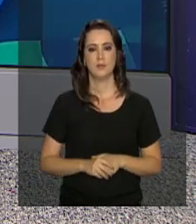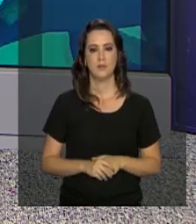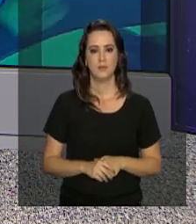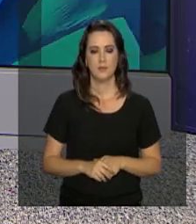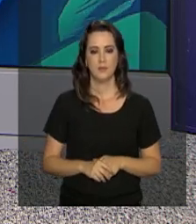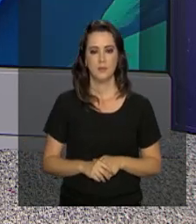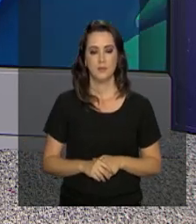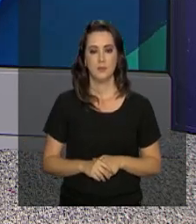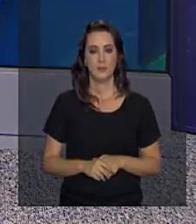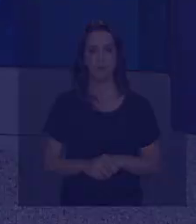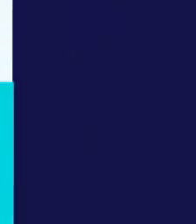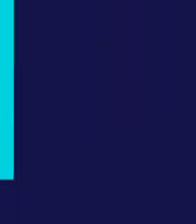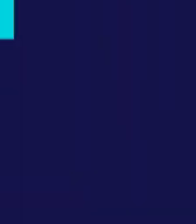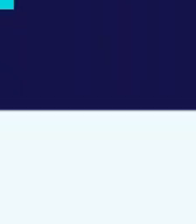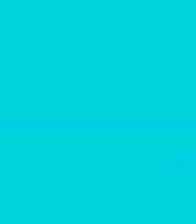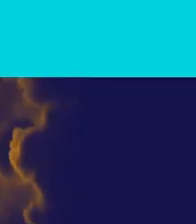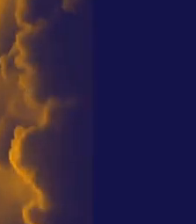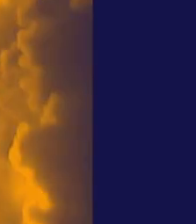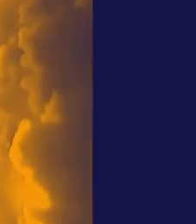federal